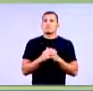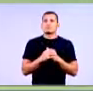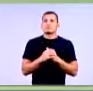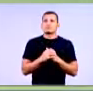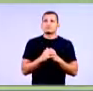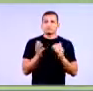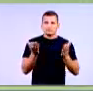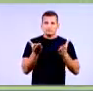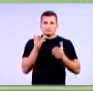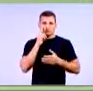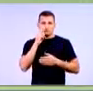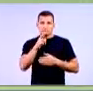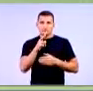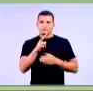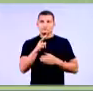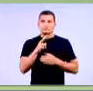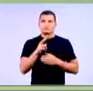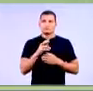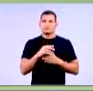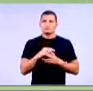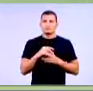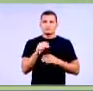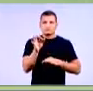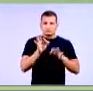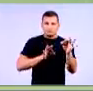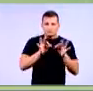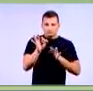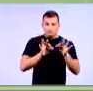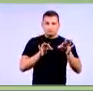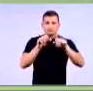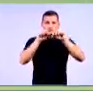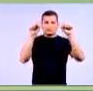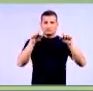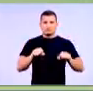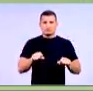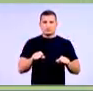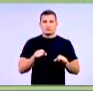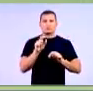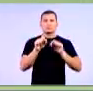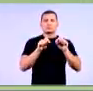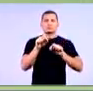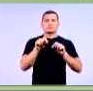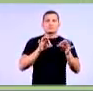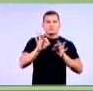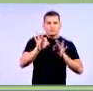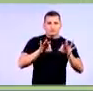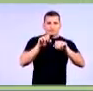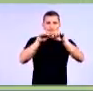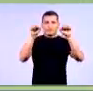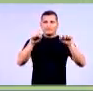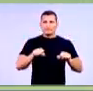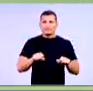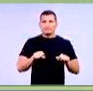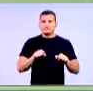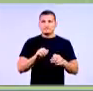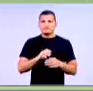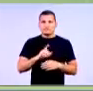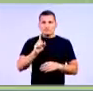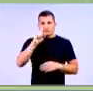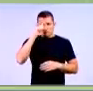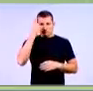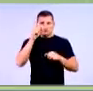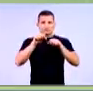aí a modelagem de sistema. Então, o que vem a ser, né, a modelagem de sistema? Para criar